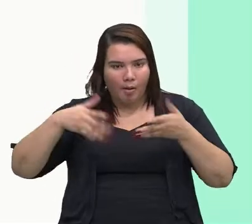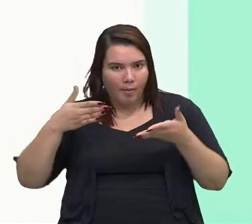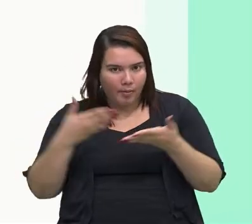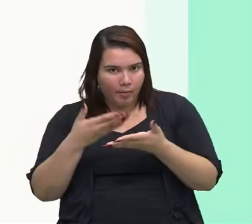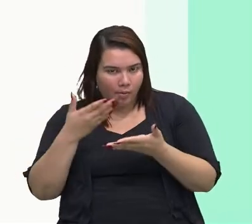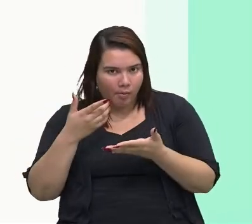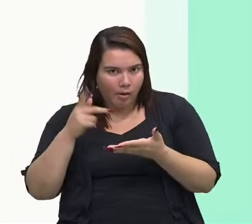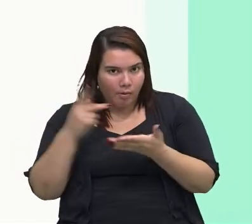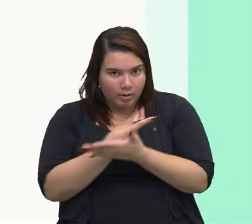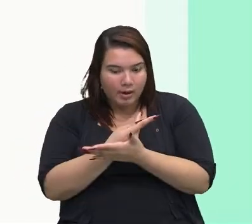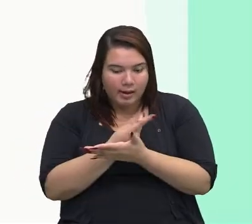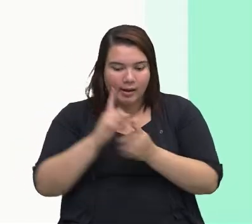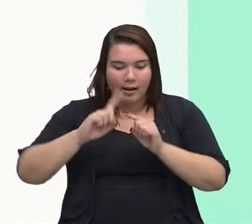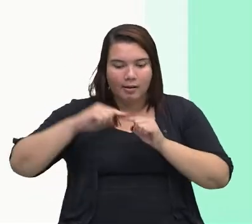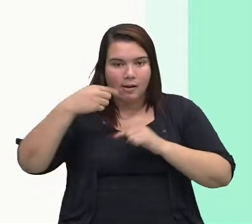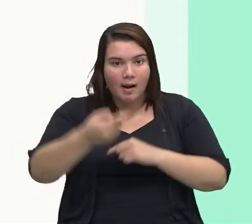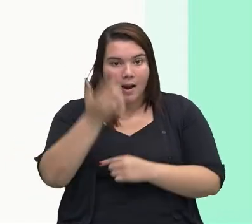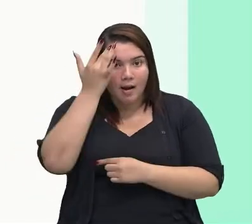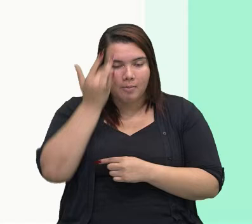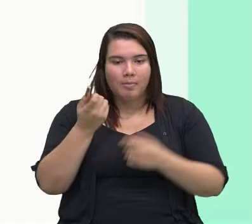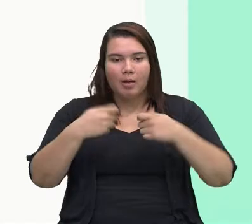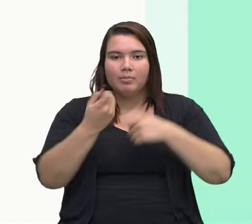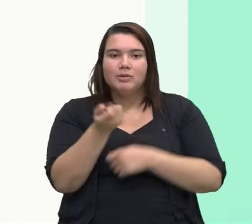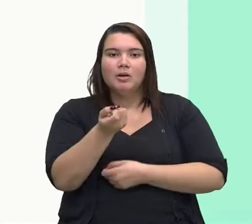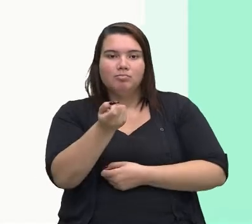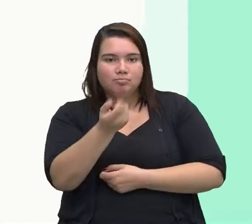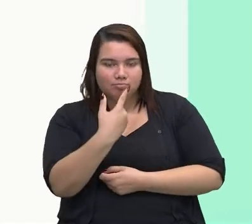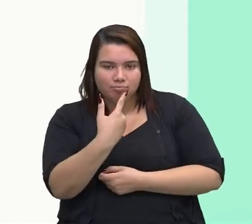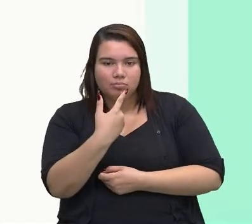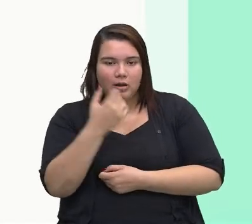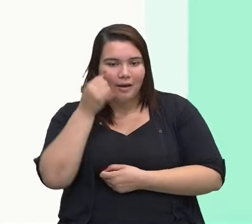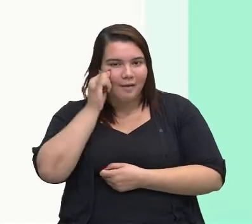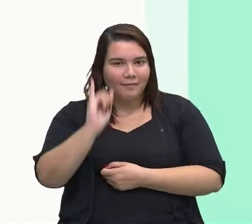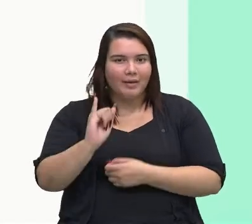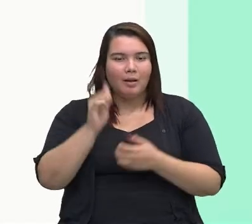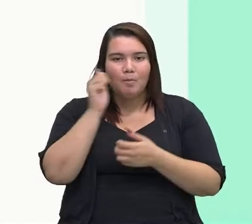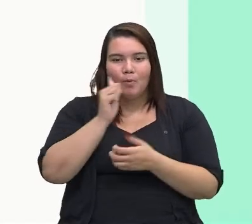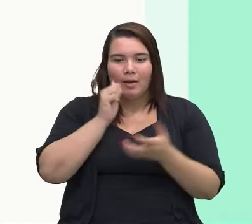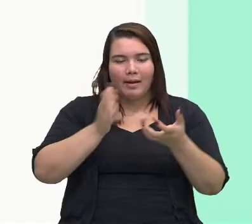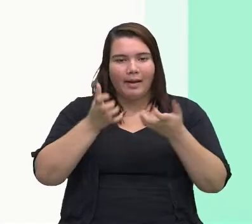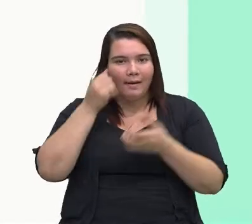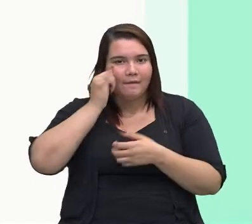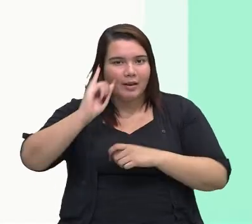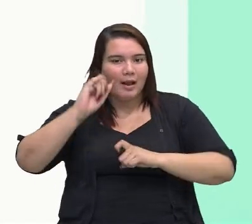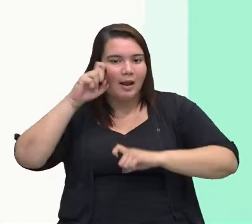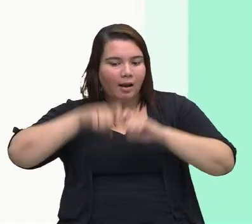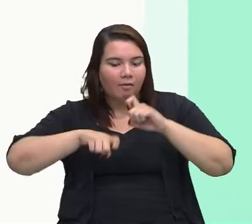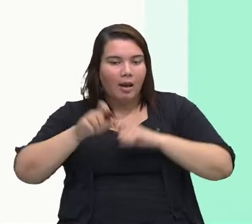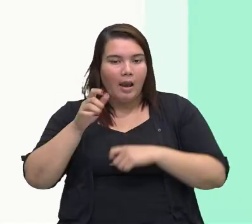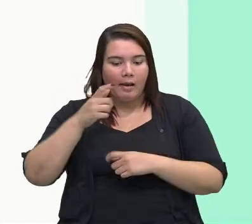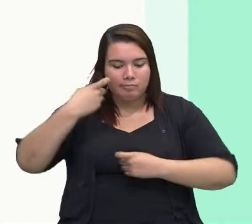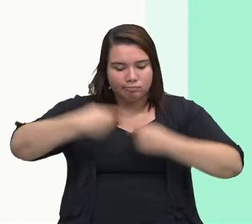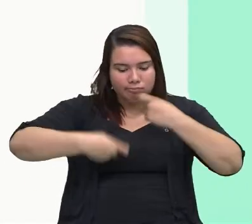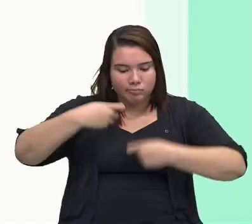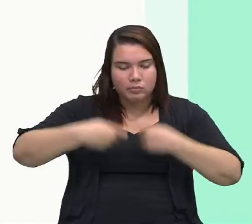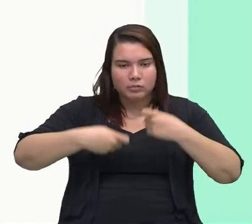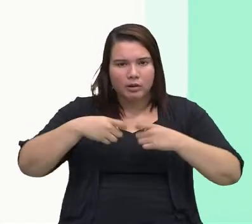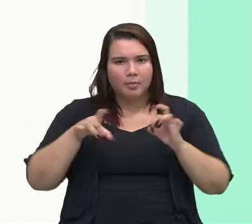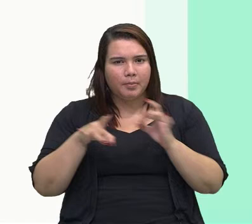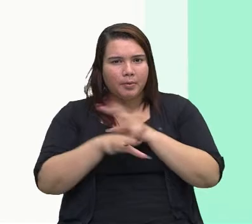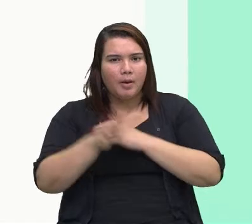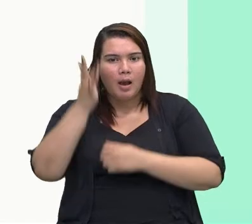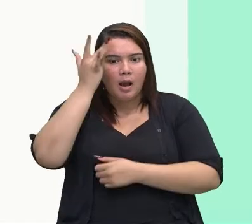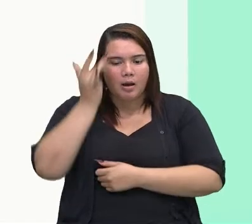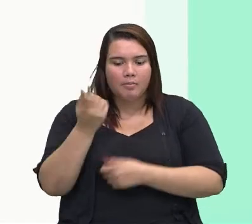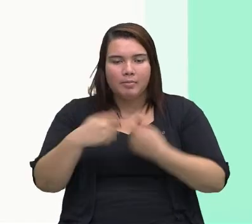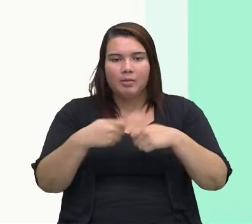sem proteção. Então, se aquela mulher deseja prevenir ali uma gravidez, no dia seguinte ela tem que utilizar essa